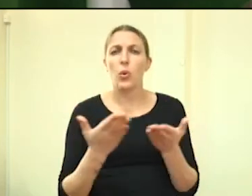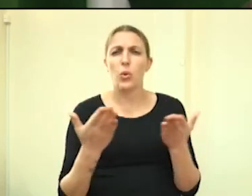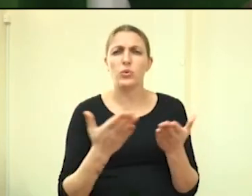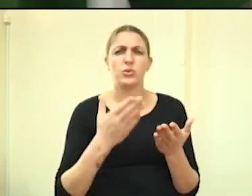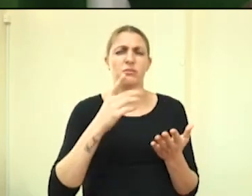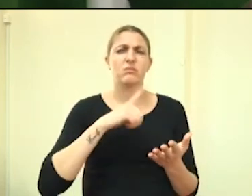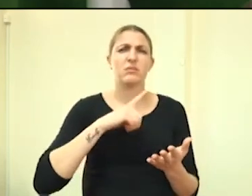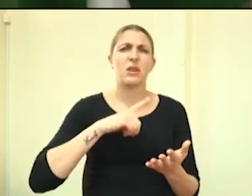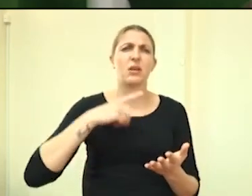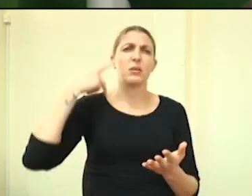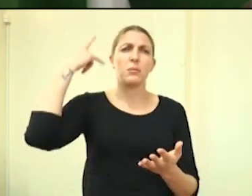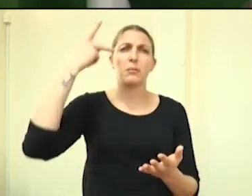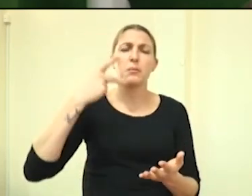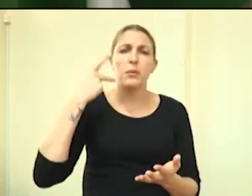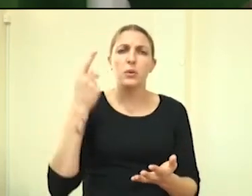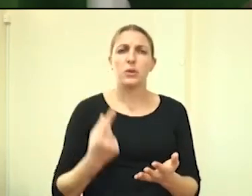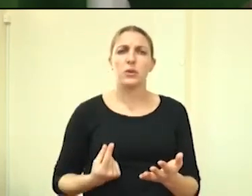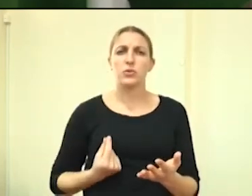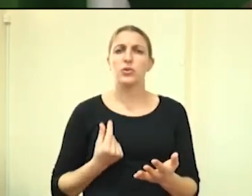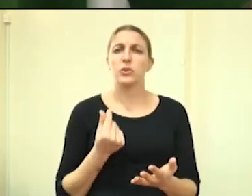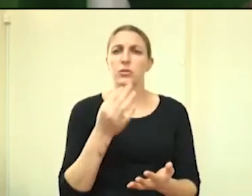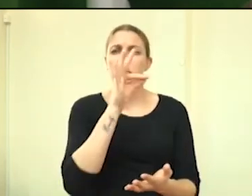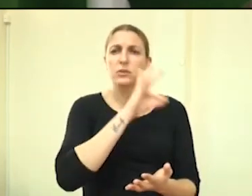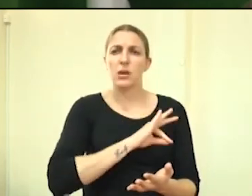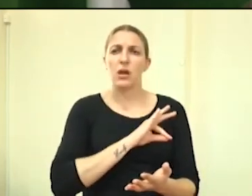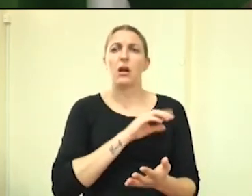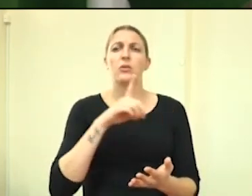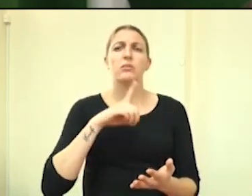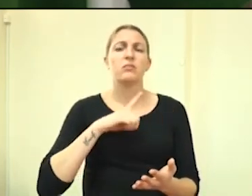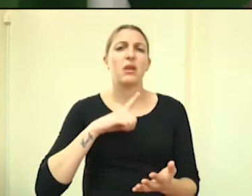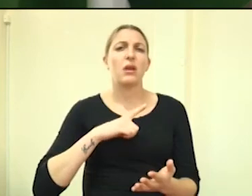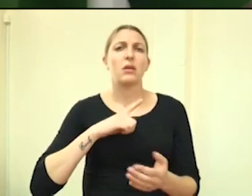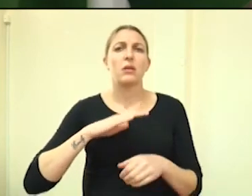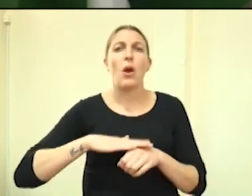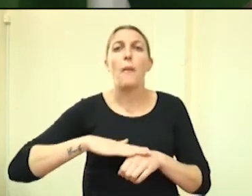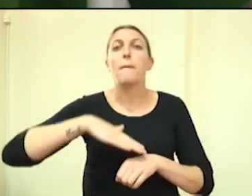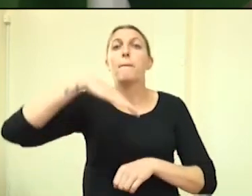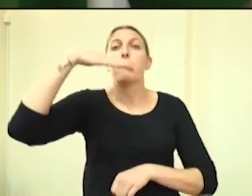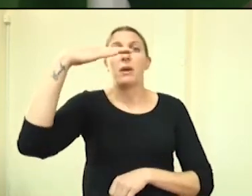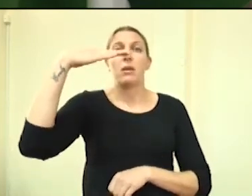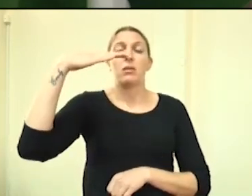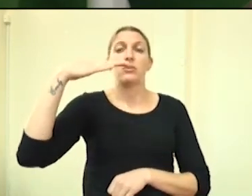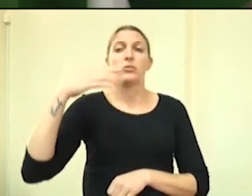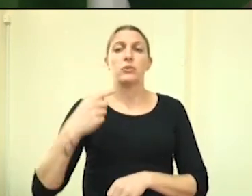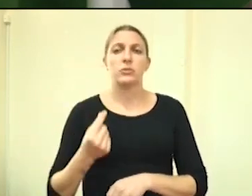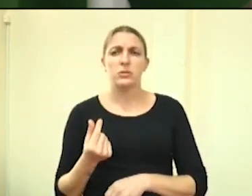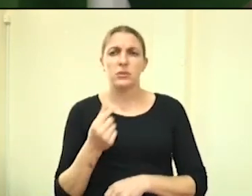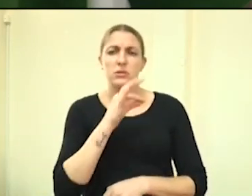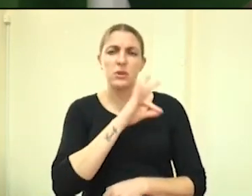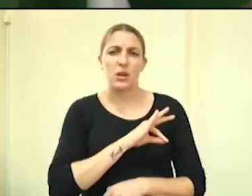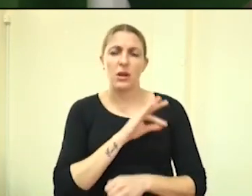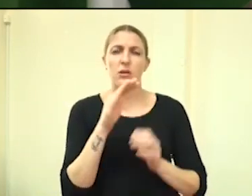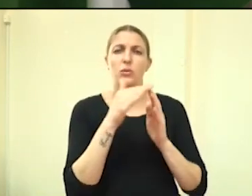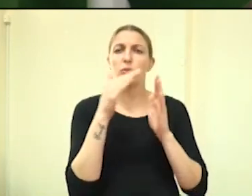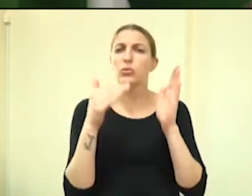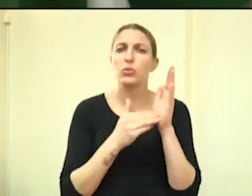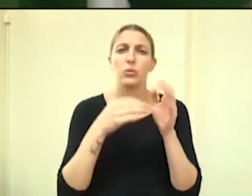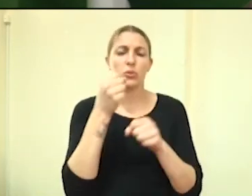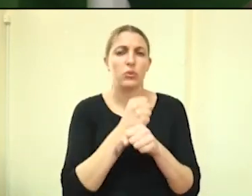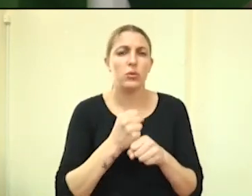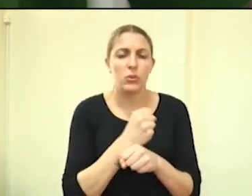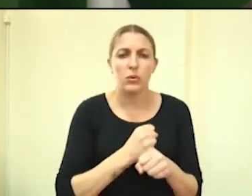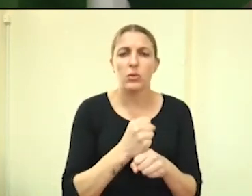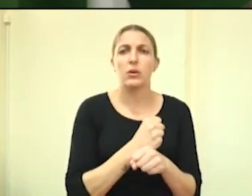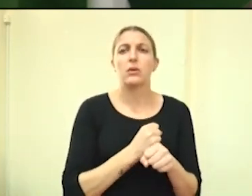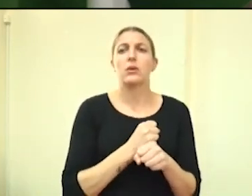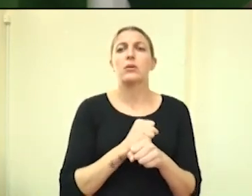que tem aumento a quase todo ano, que tem os quinquênios, os triênios, não leva, às vezes, em consideração a meritocracia ou o próprio estudo